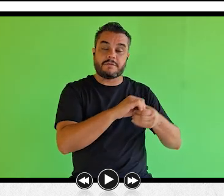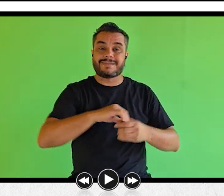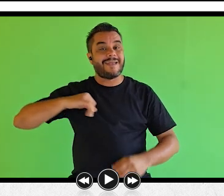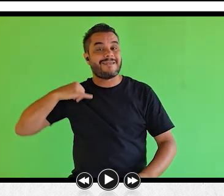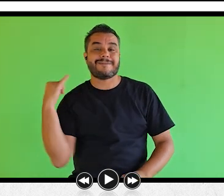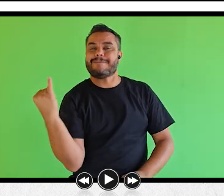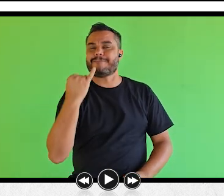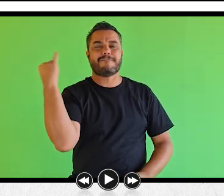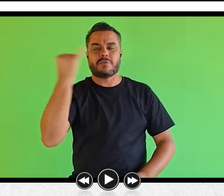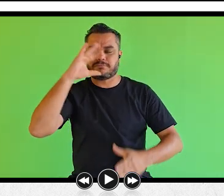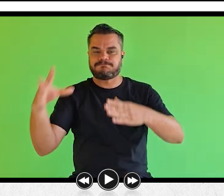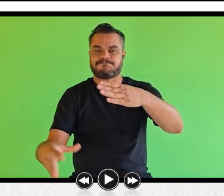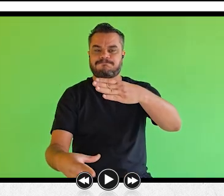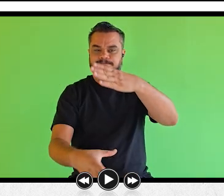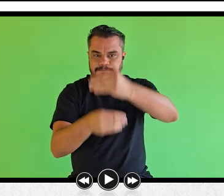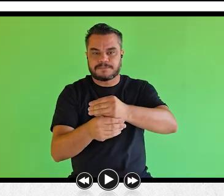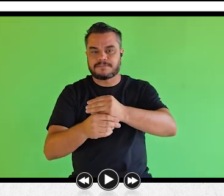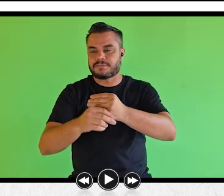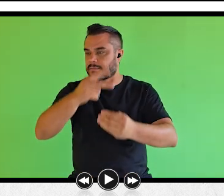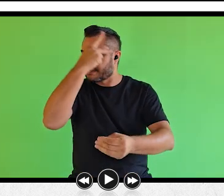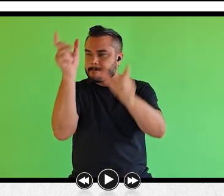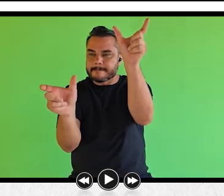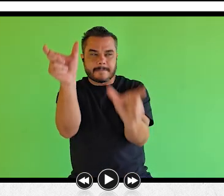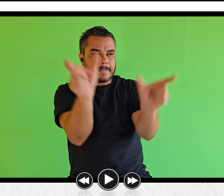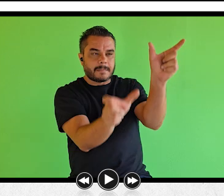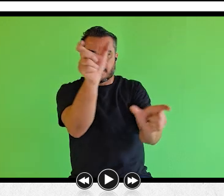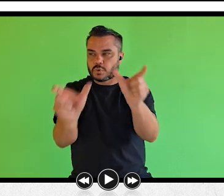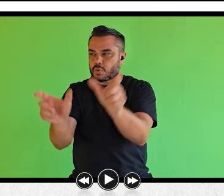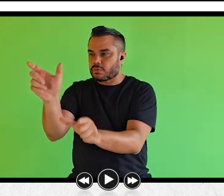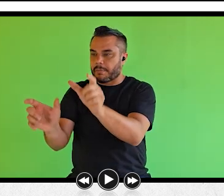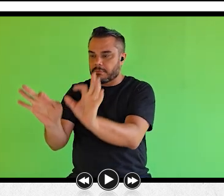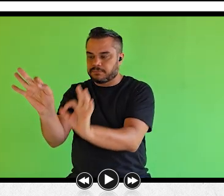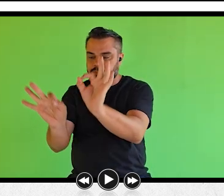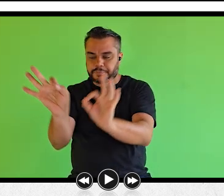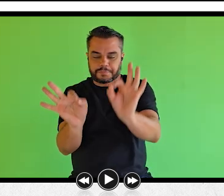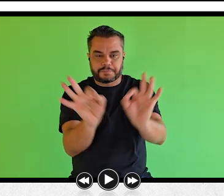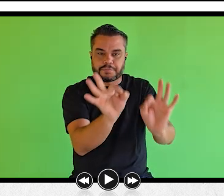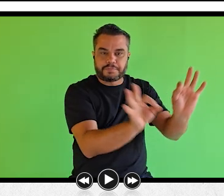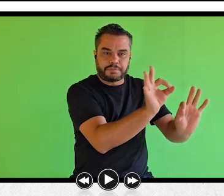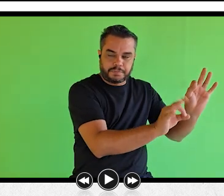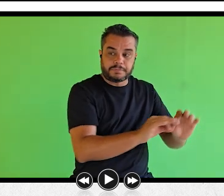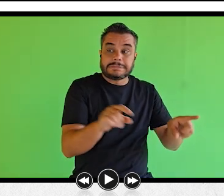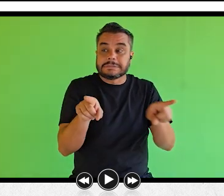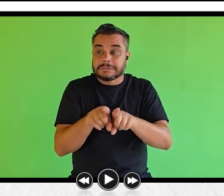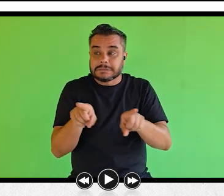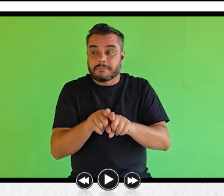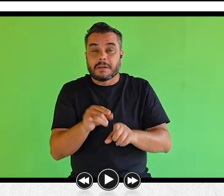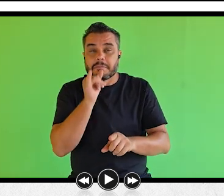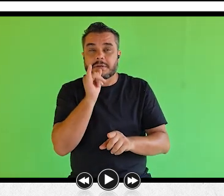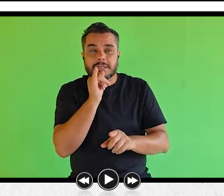organizada, minimizando as chances, né, de um trabalho precário e aumentando a renda desses trabalhadores de forma compatível